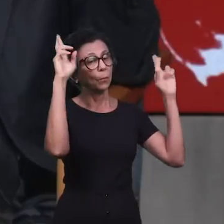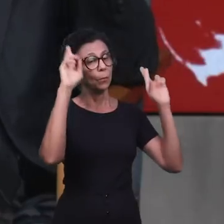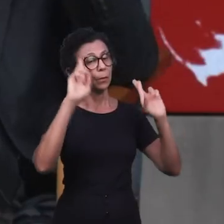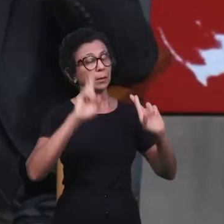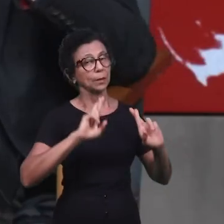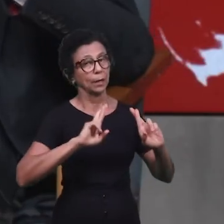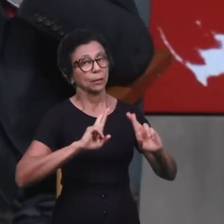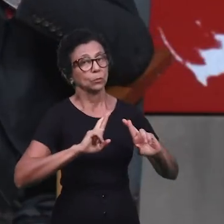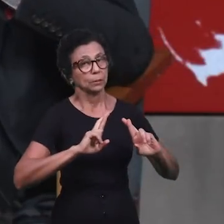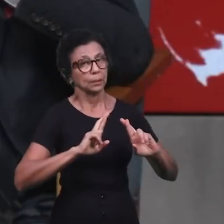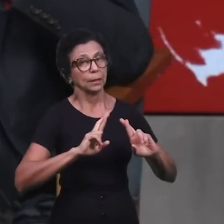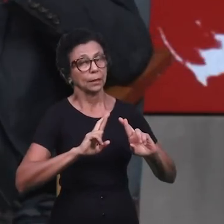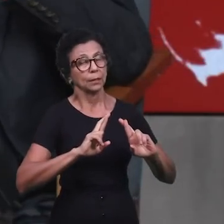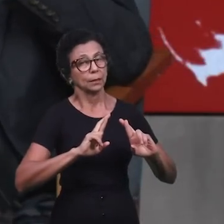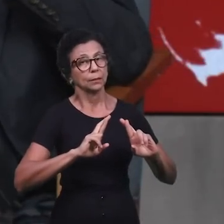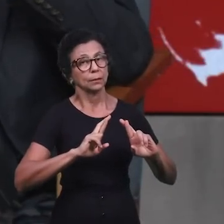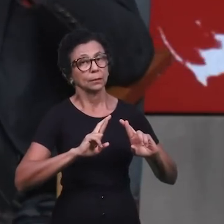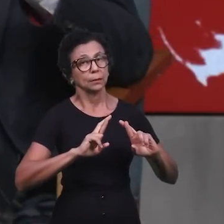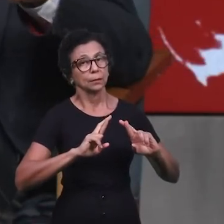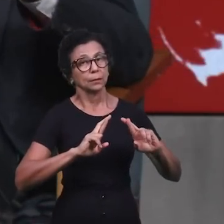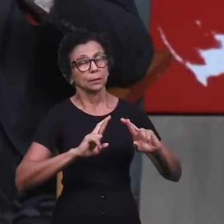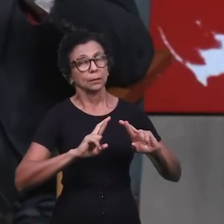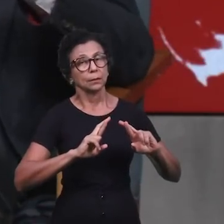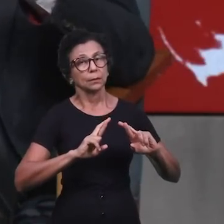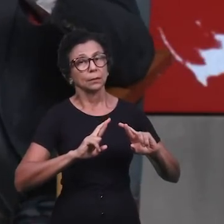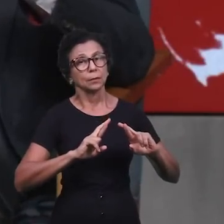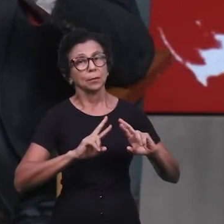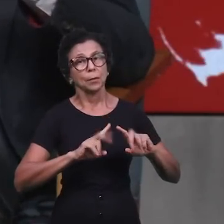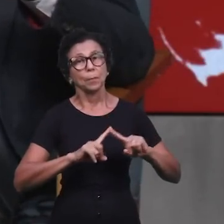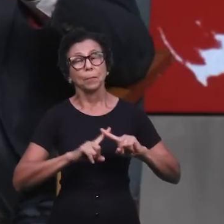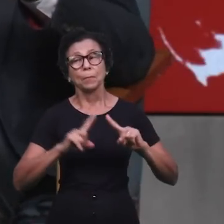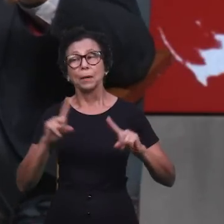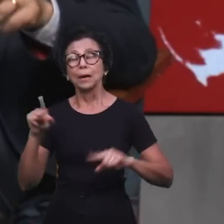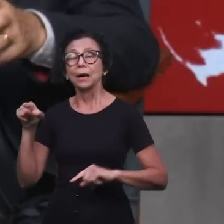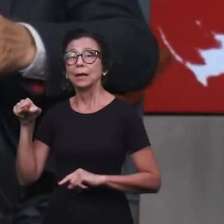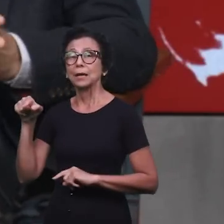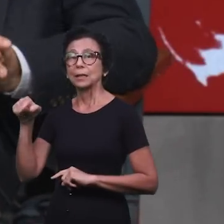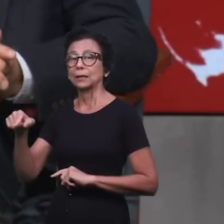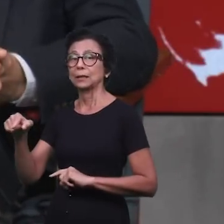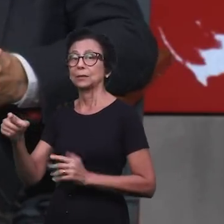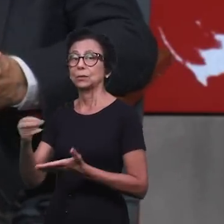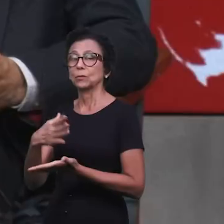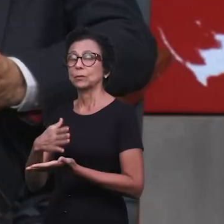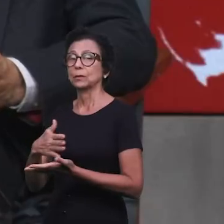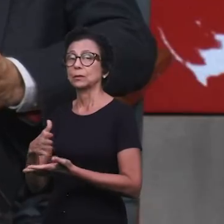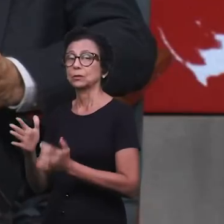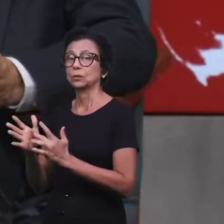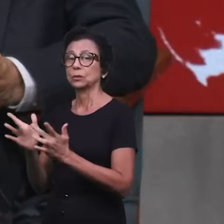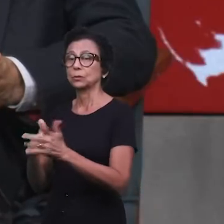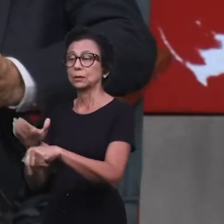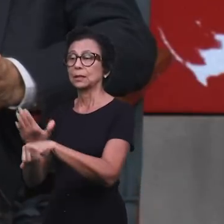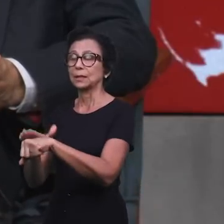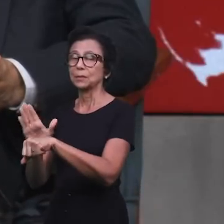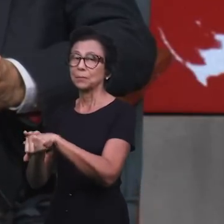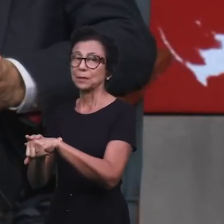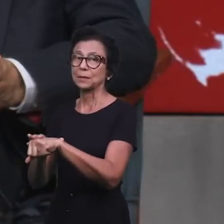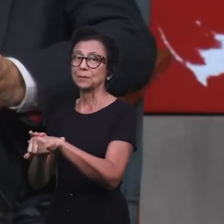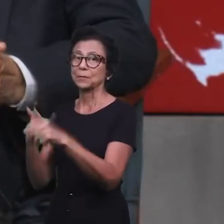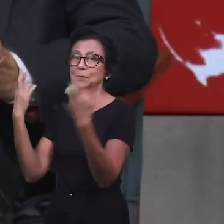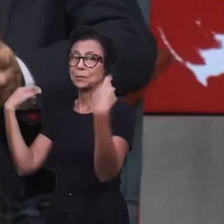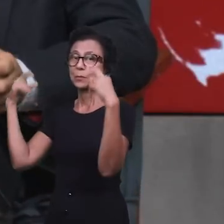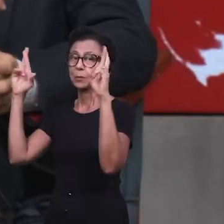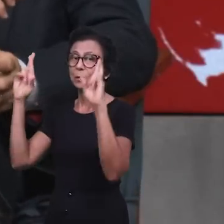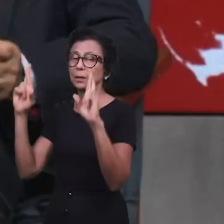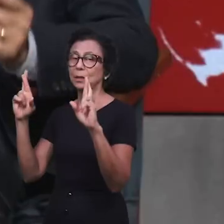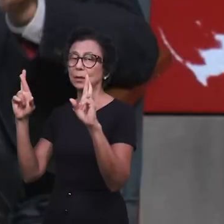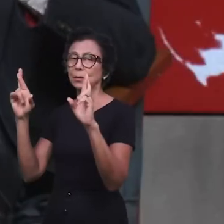Tudo aquilo que veio desde o costume do Velho Testamento, ele era o cordeiro que estava ali e ele era o cordeiro perfeito.